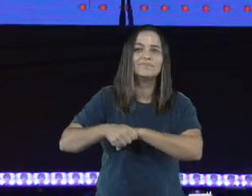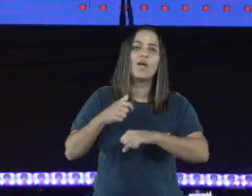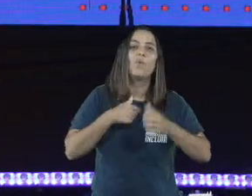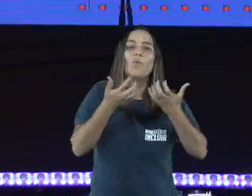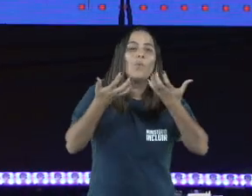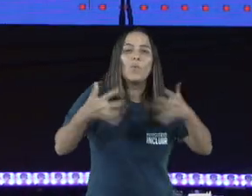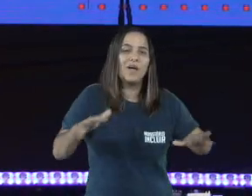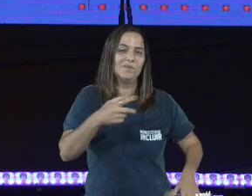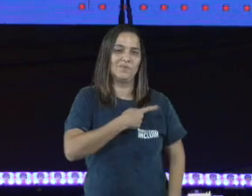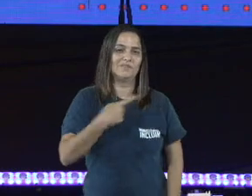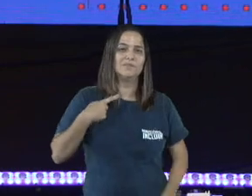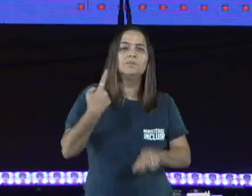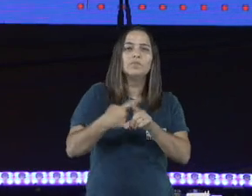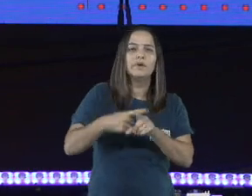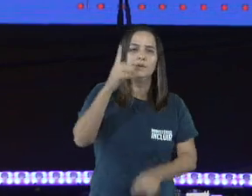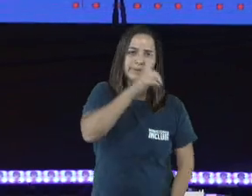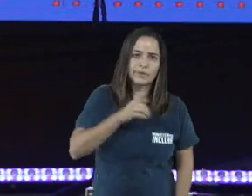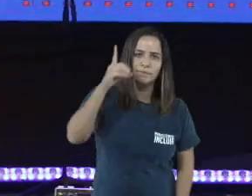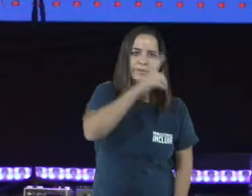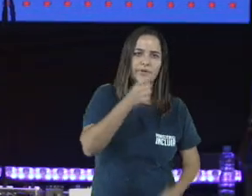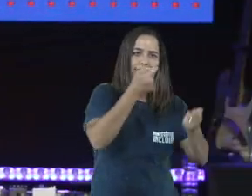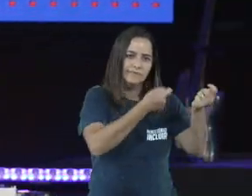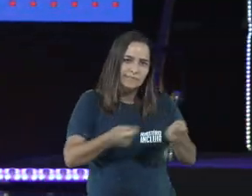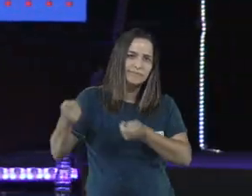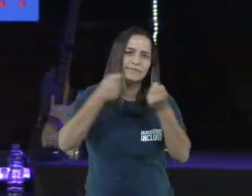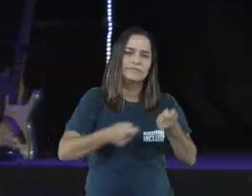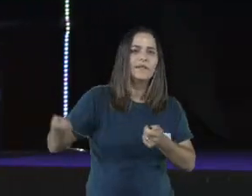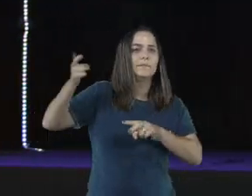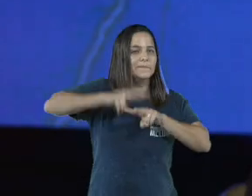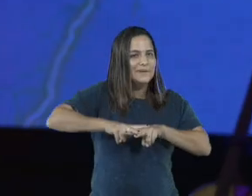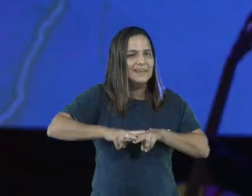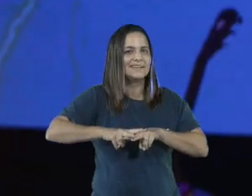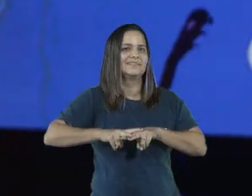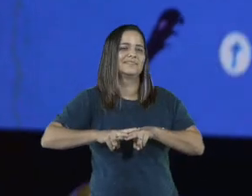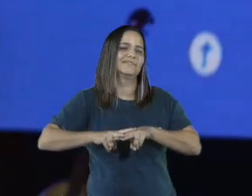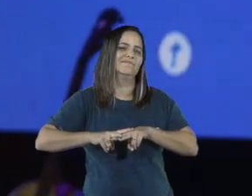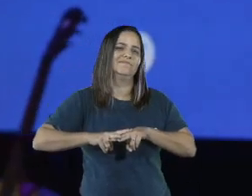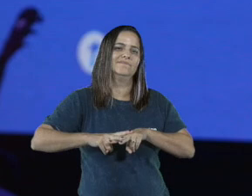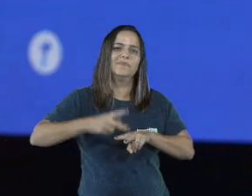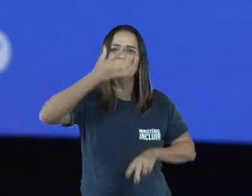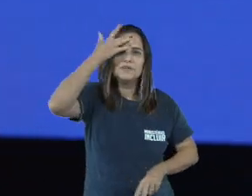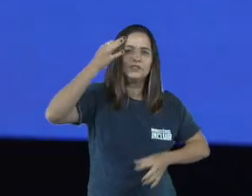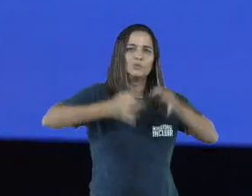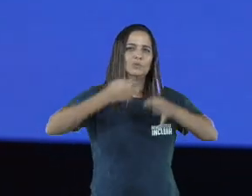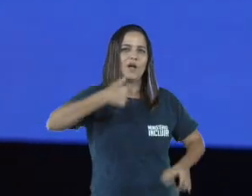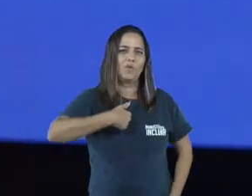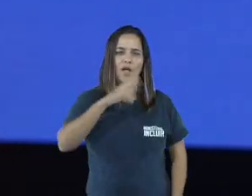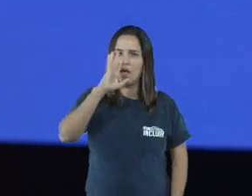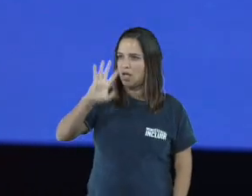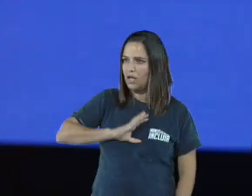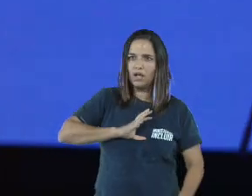preso eu não quero todo mundo interferir na minha vida todo mundo julgando minha vida o tempo inteiro eu não quero isso eu quero ter dinheiro para ter tranquilidade